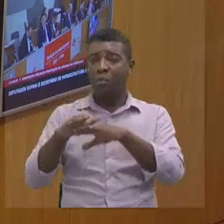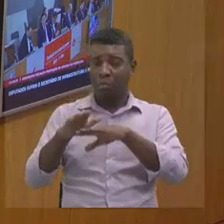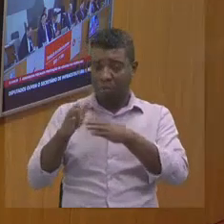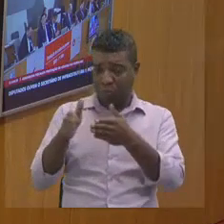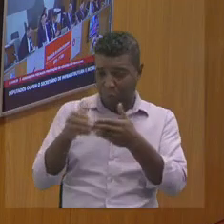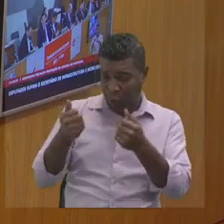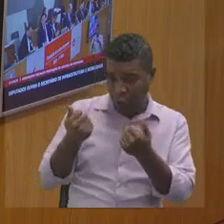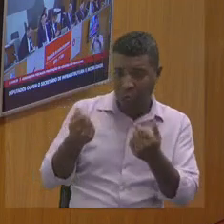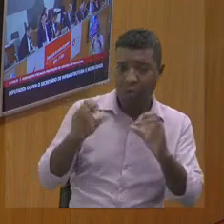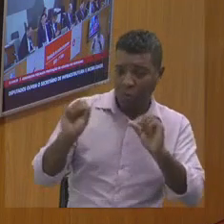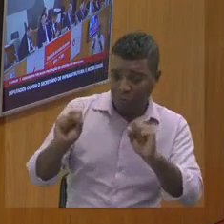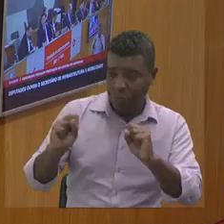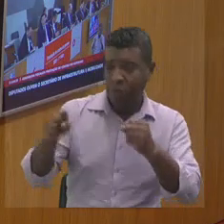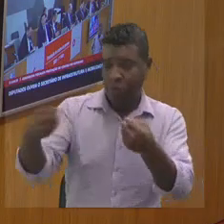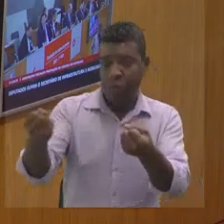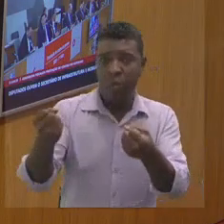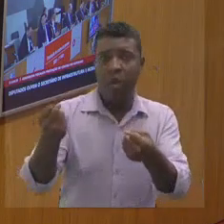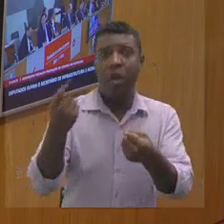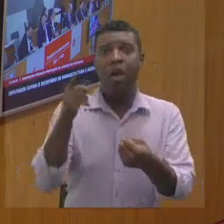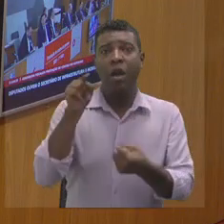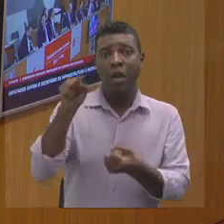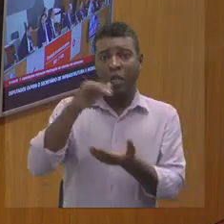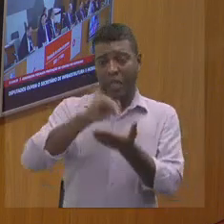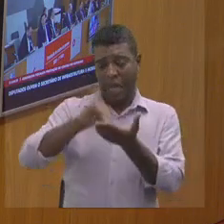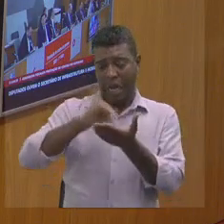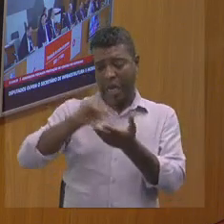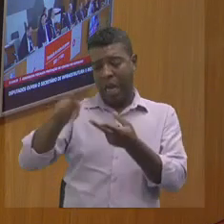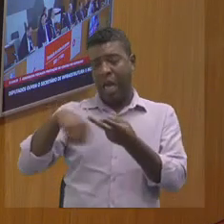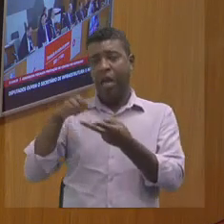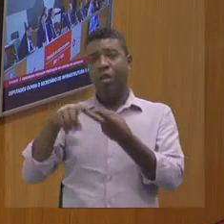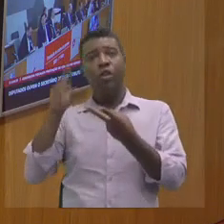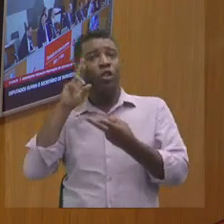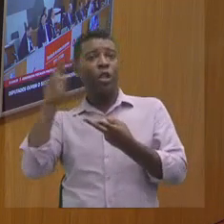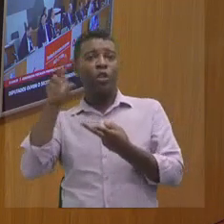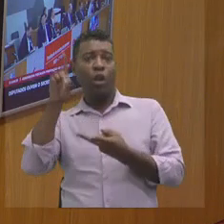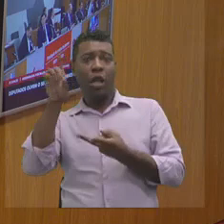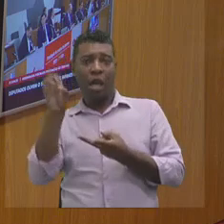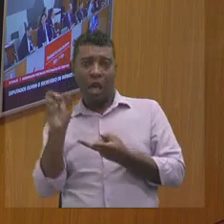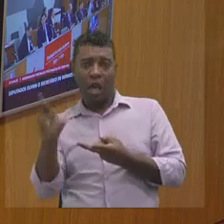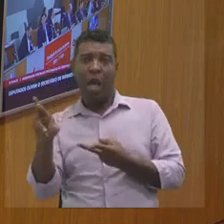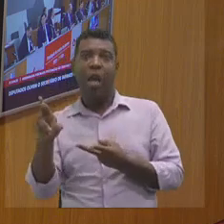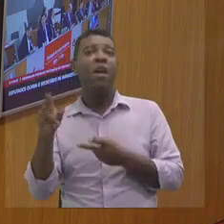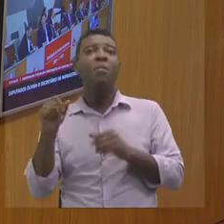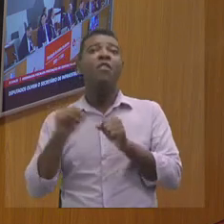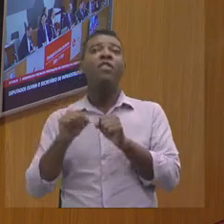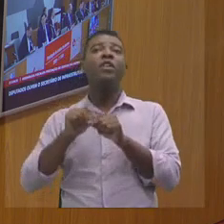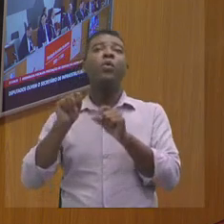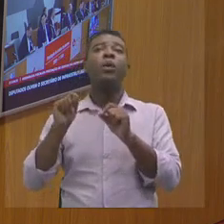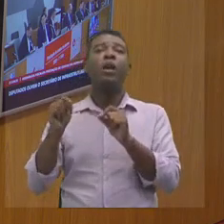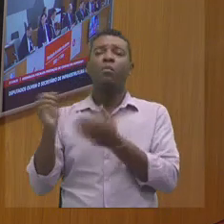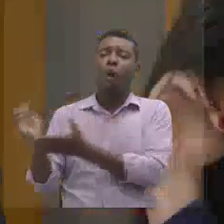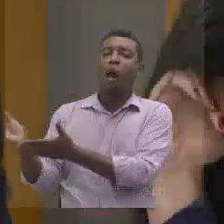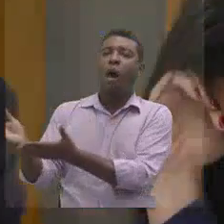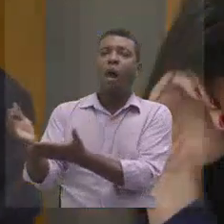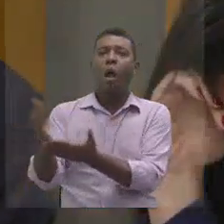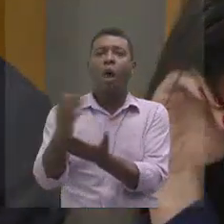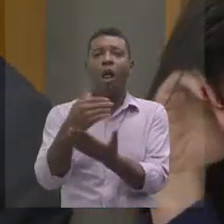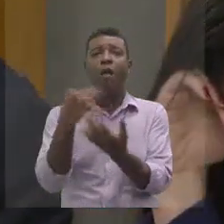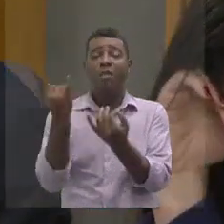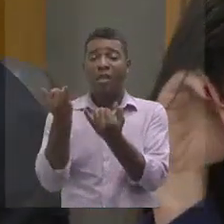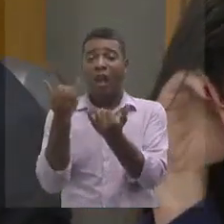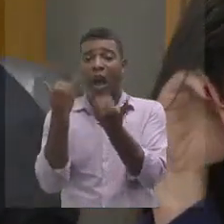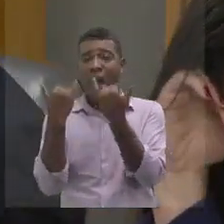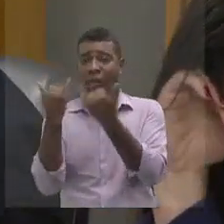nosso diretor do Dr para nos auxiliar para levantar os dados